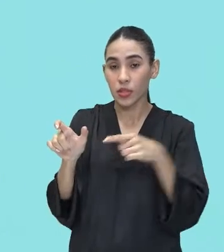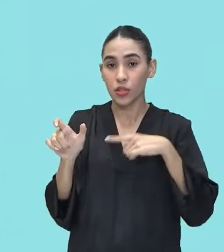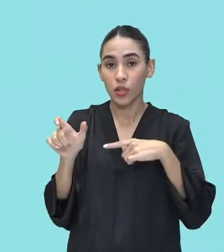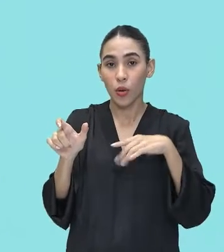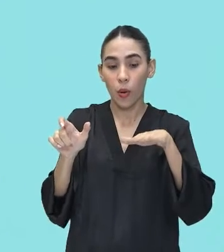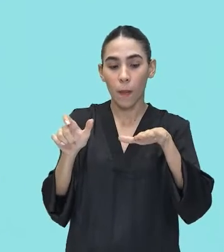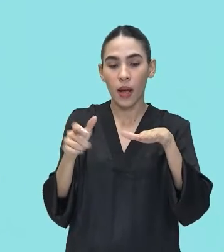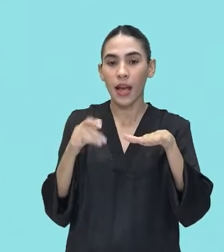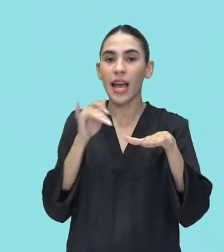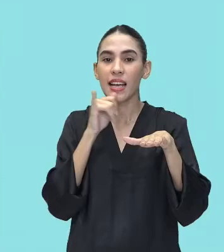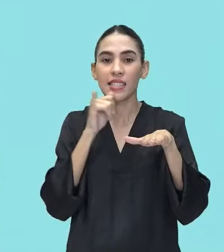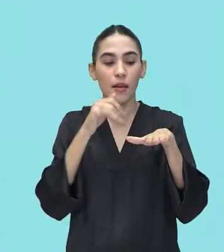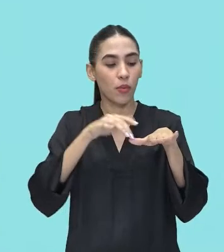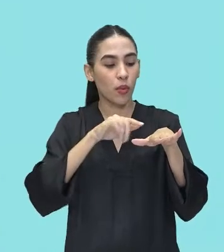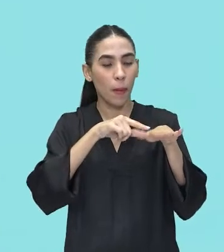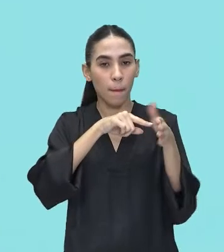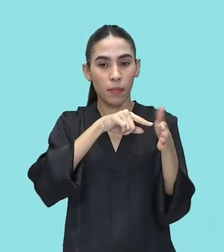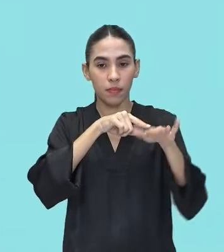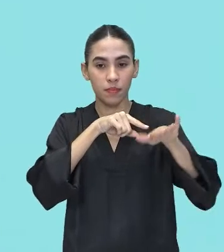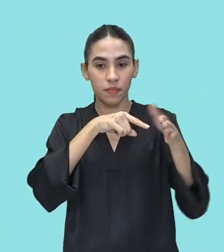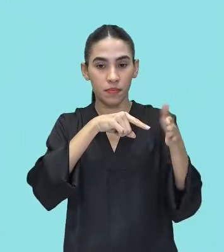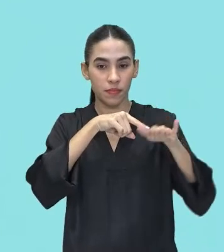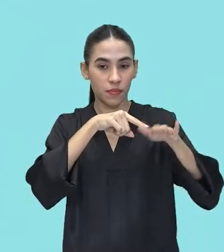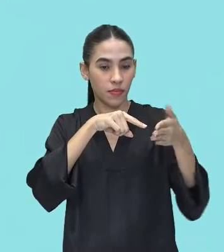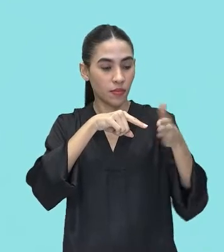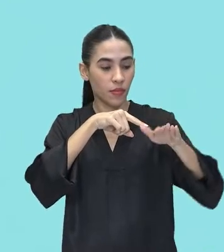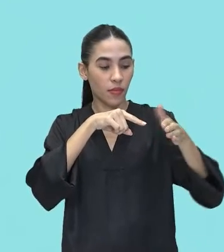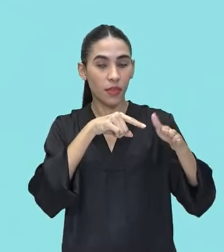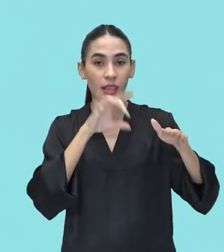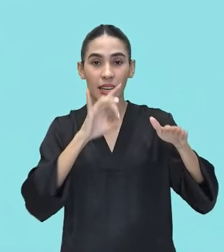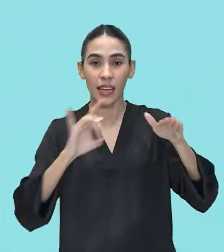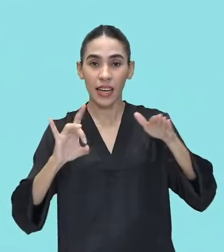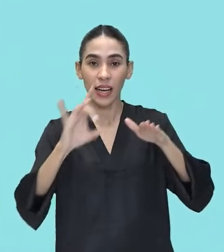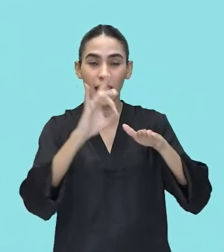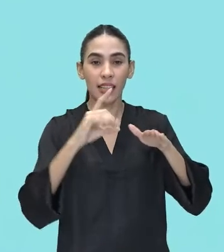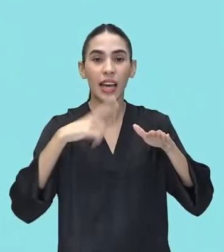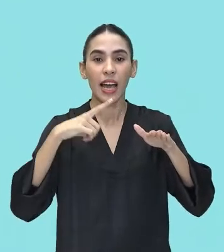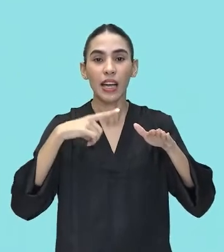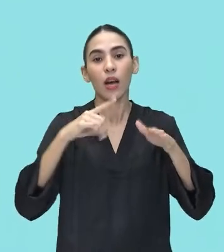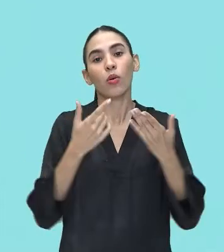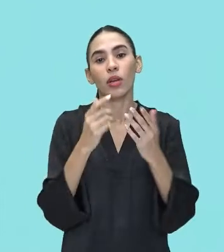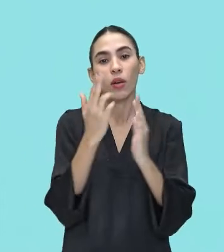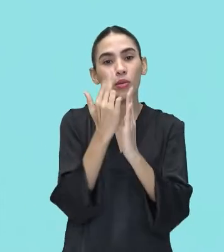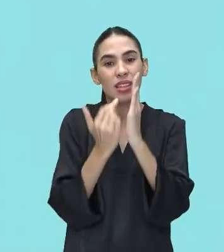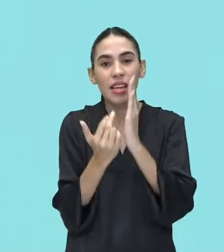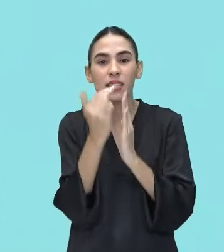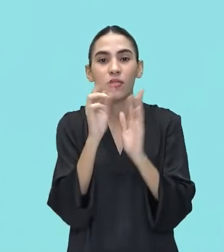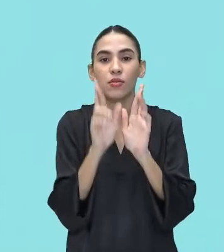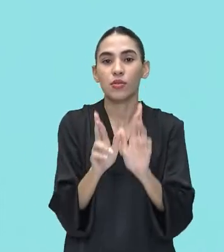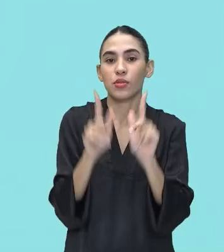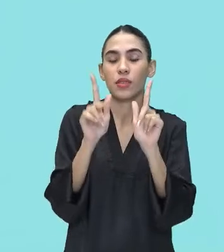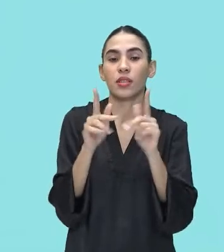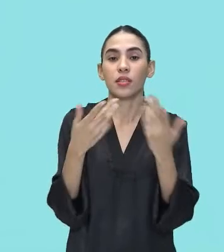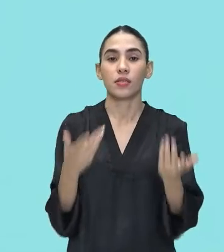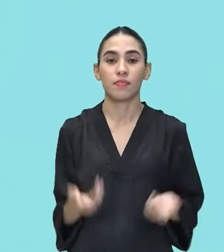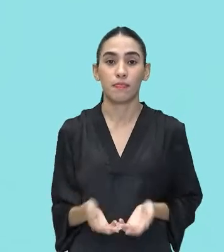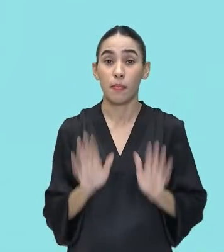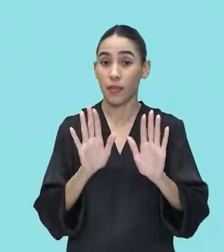no braço, cada um desse movimento era um desenho diferente. Então, hoje com